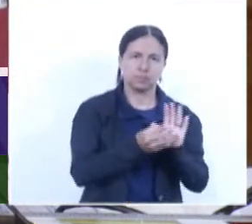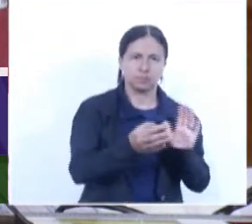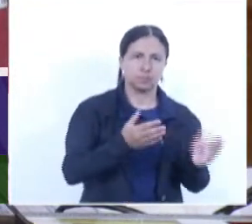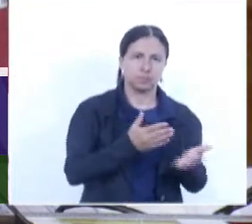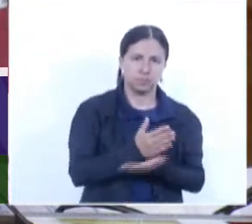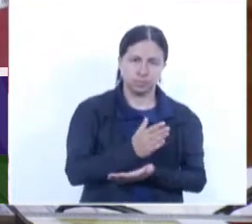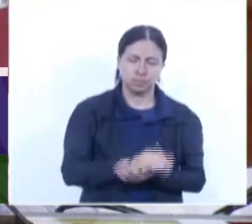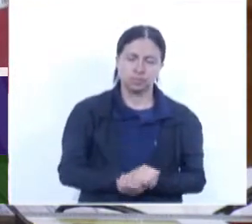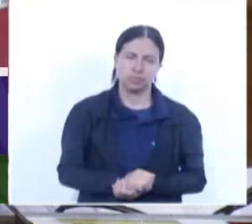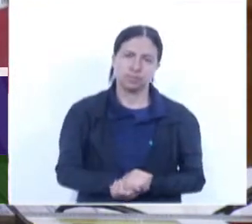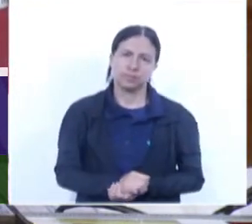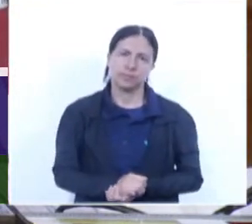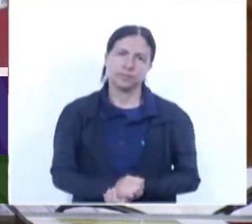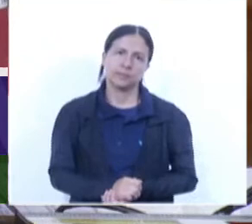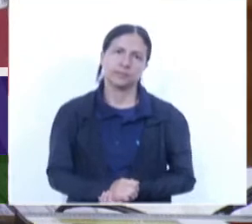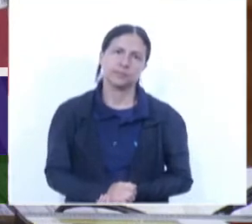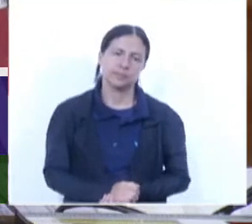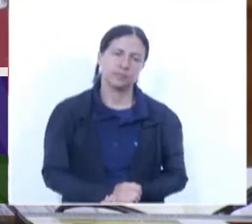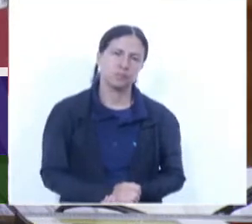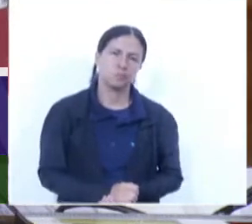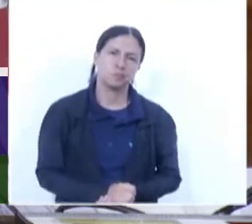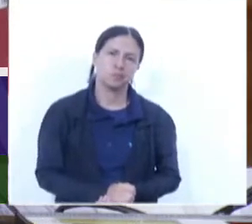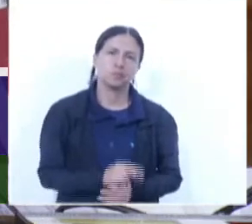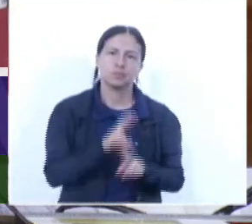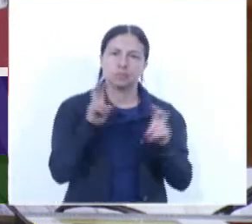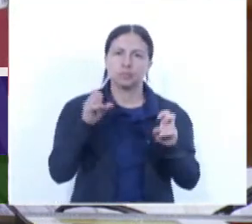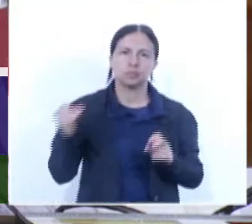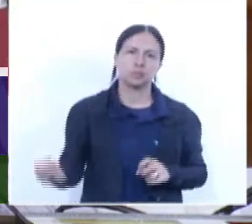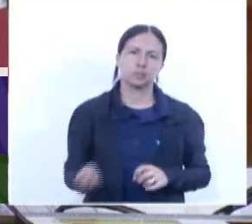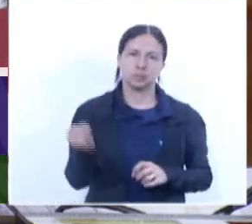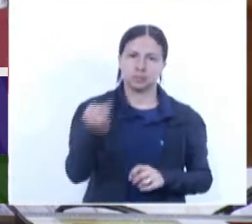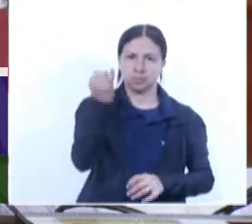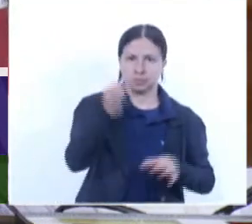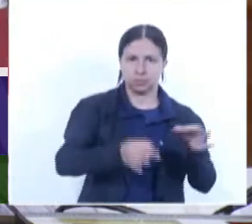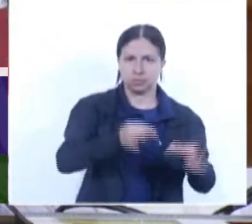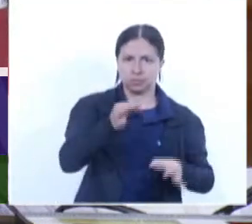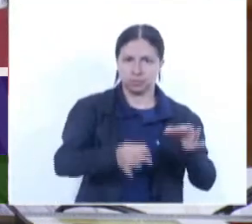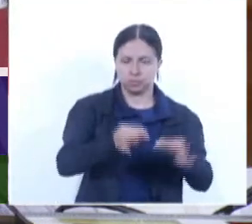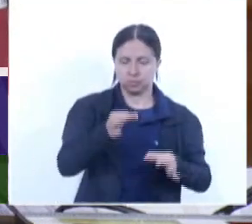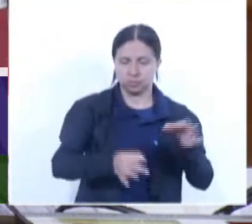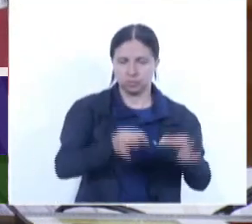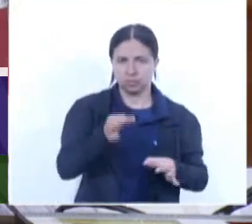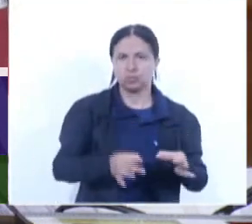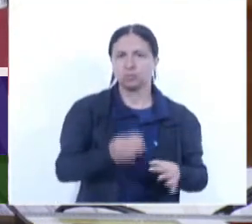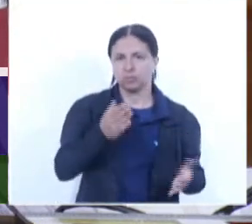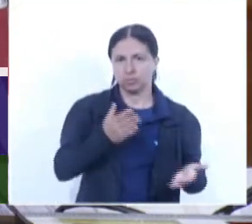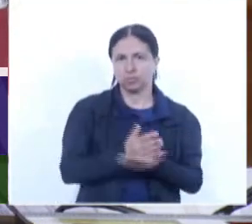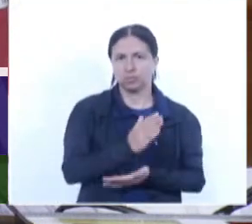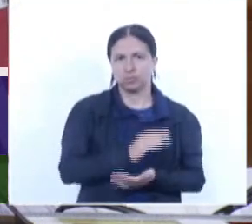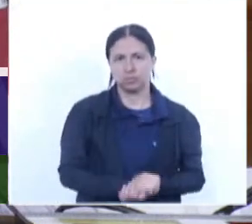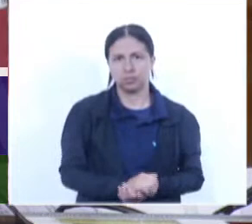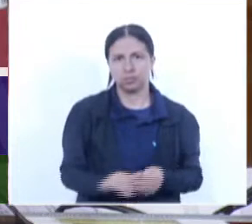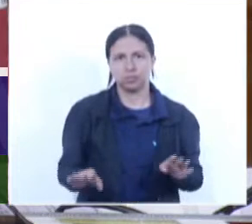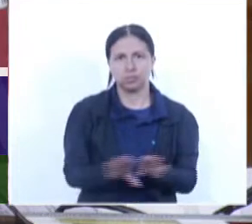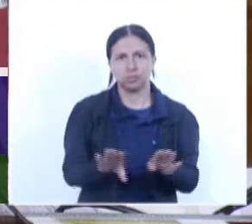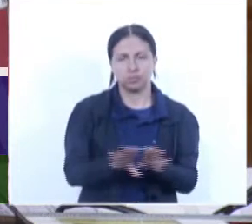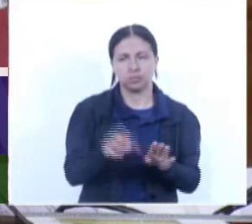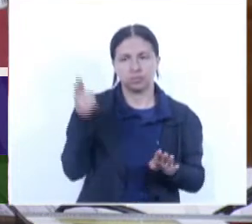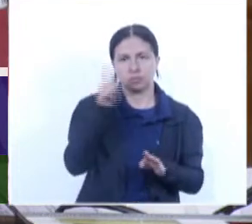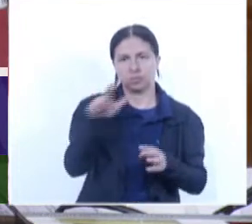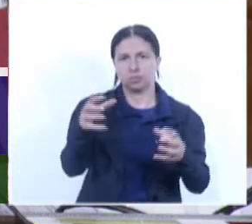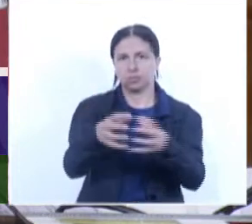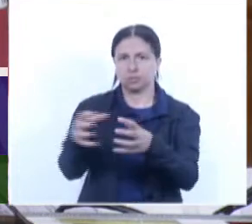quanto ao mérito né jurídico da Comissão da justiça contra as outras comissões